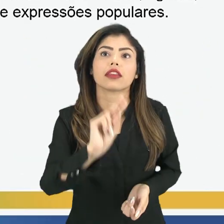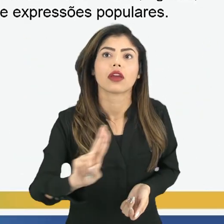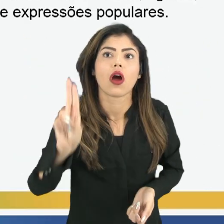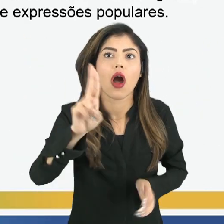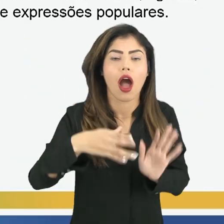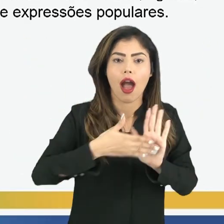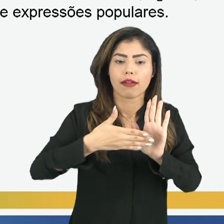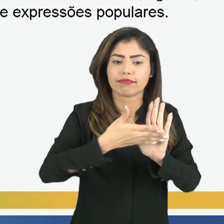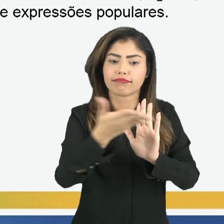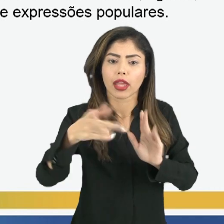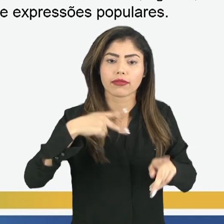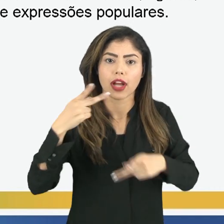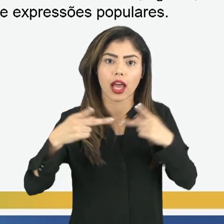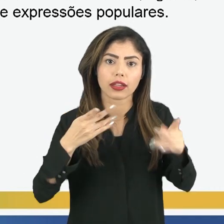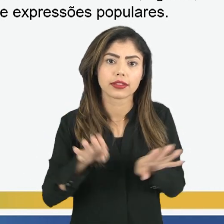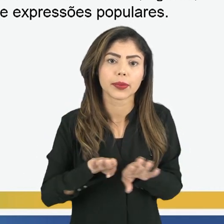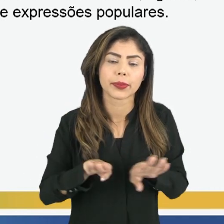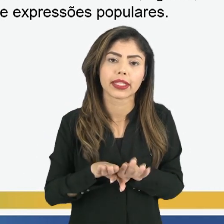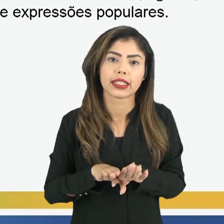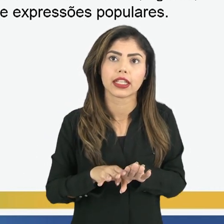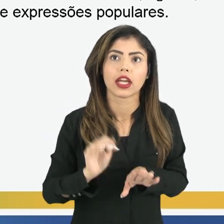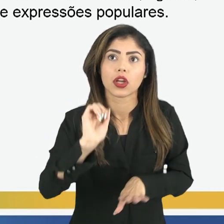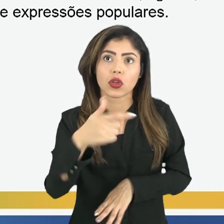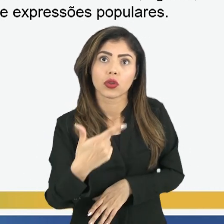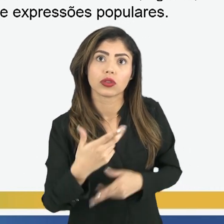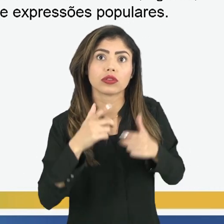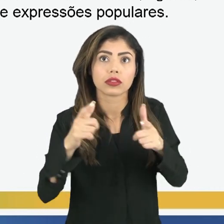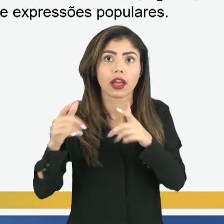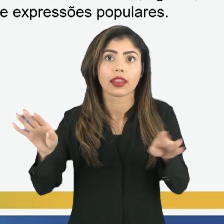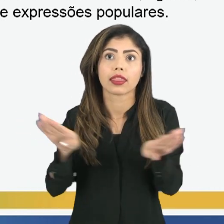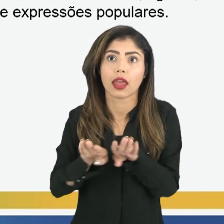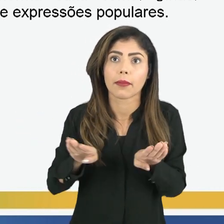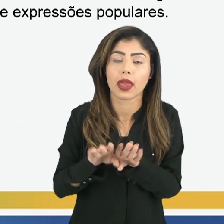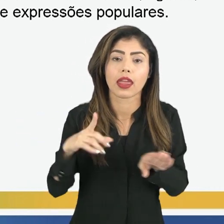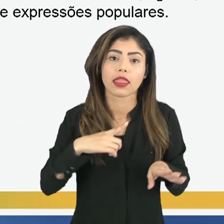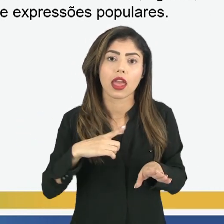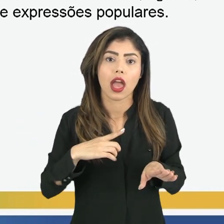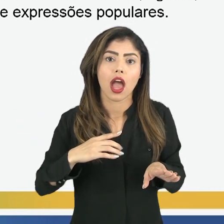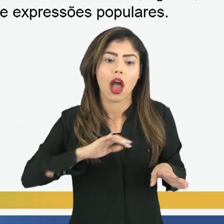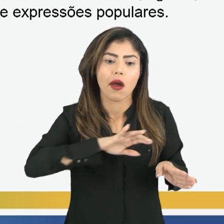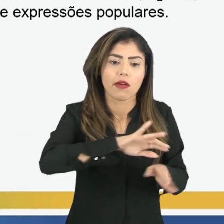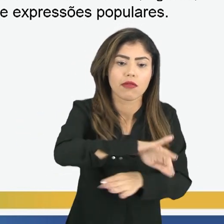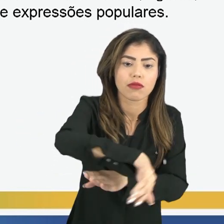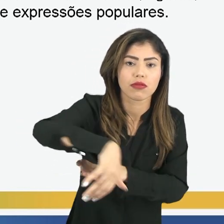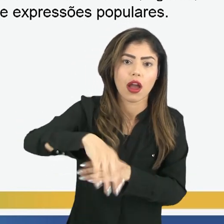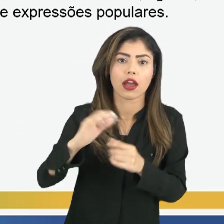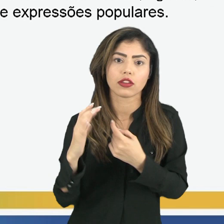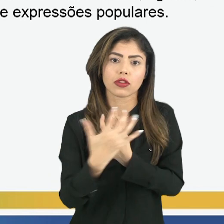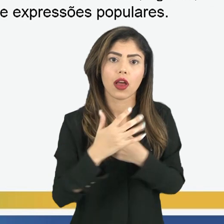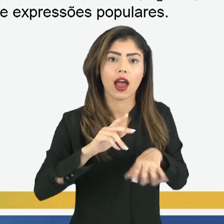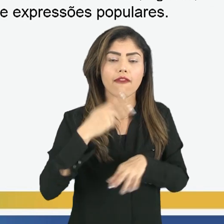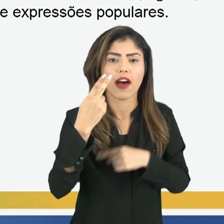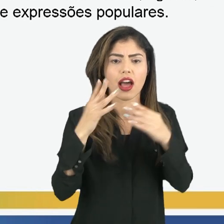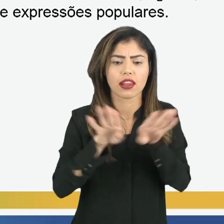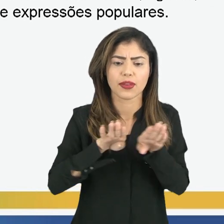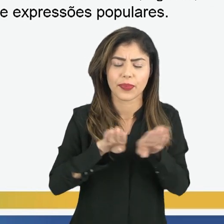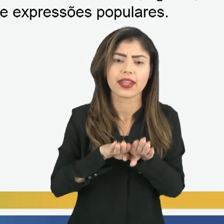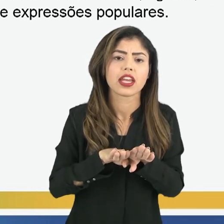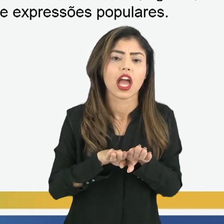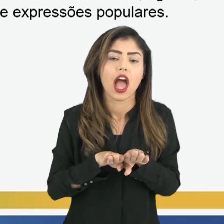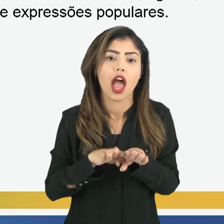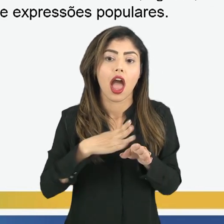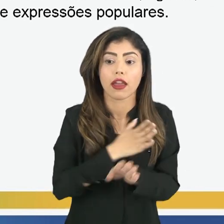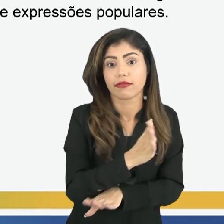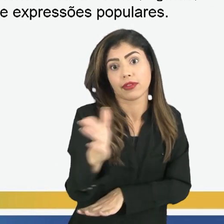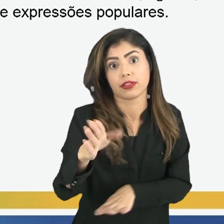destacar citações ou falas e, em outros casos, também tem a função de isolar palavras ou expressões que fogem à norma